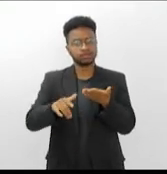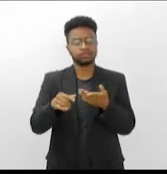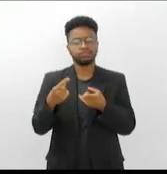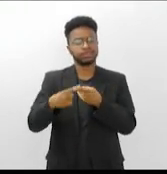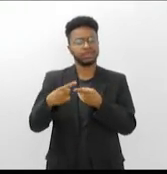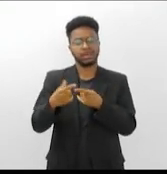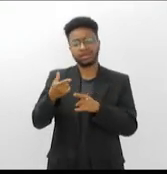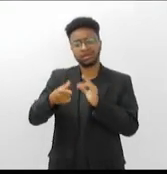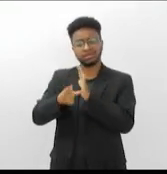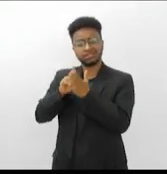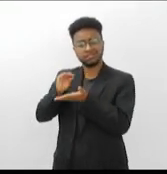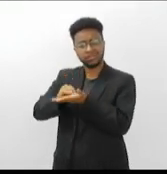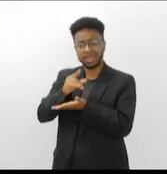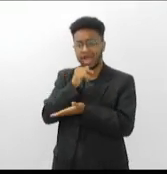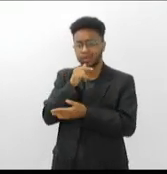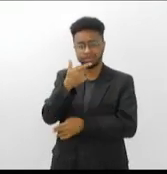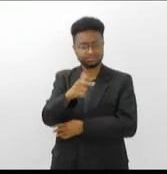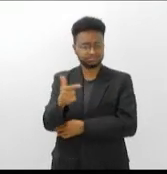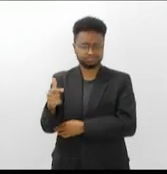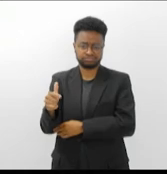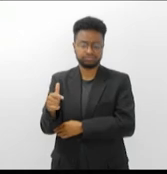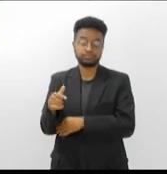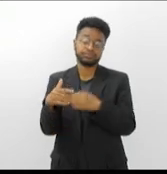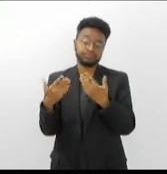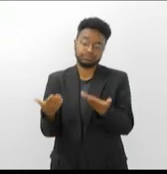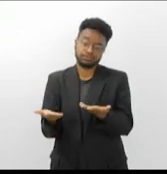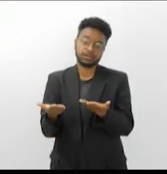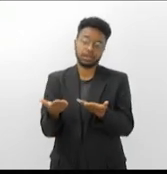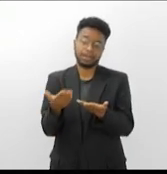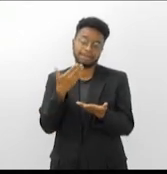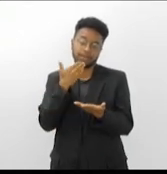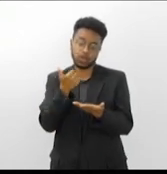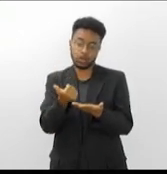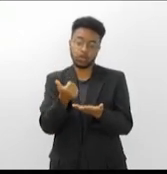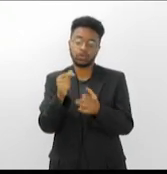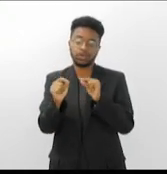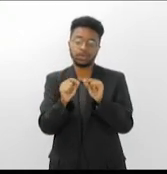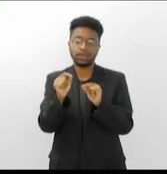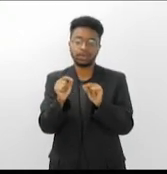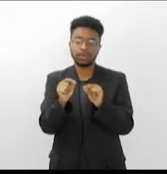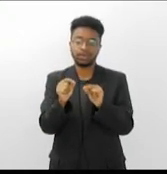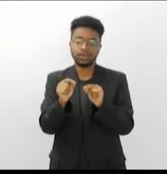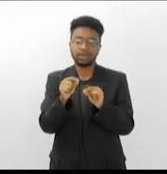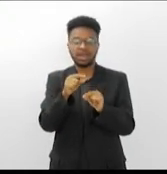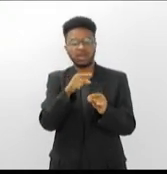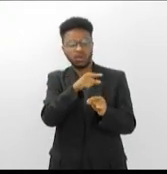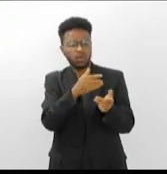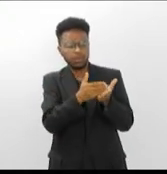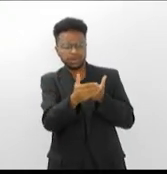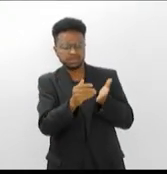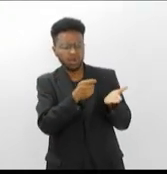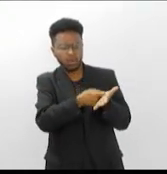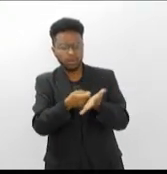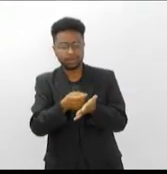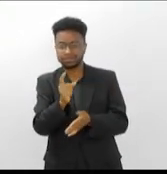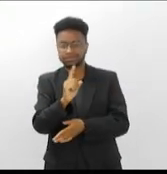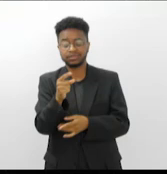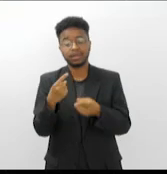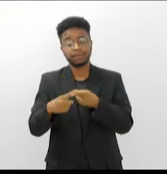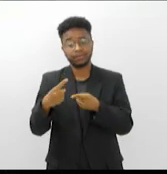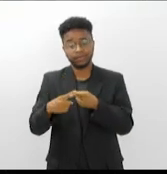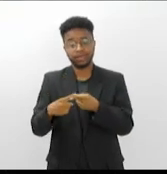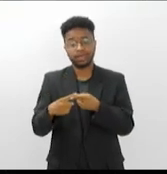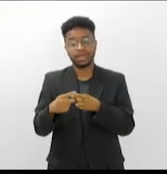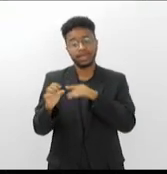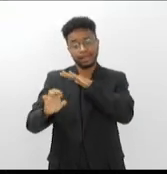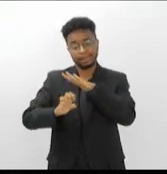teve esse problema de falta d'água. Então, seria injusto começar uma cobrança por lá, até porque a concessionária